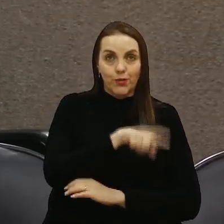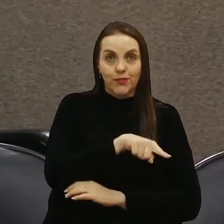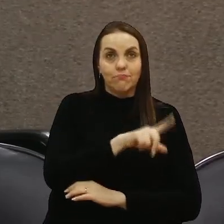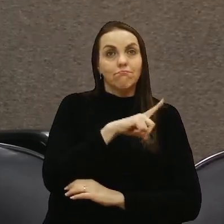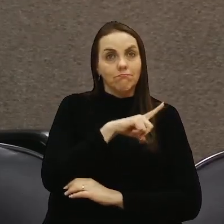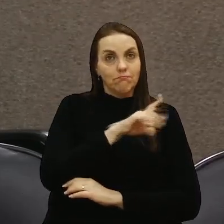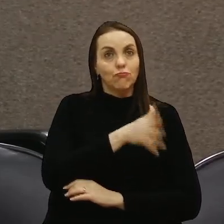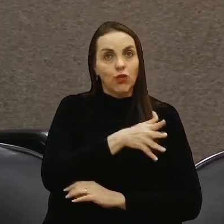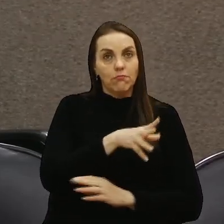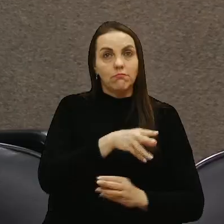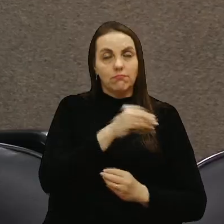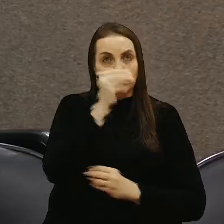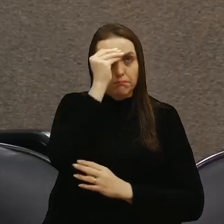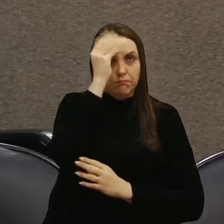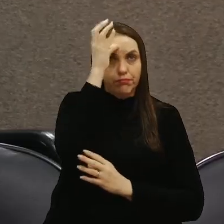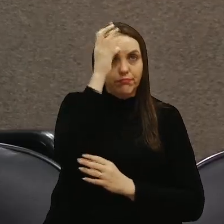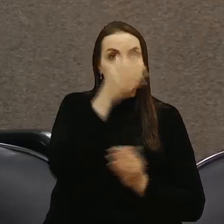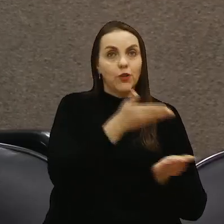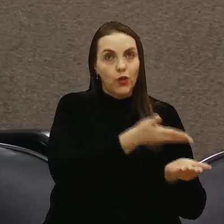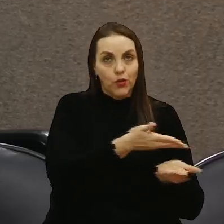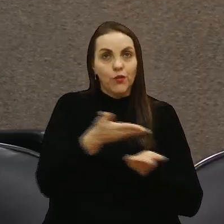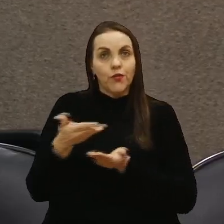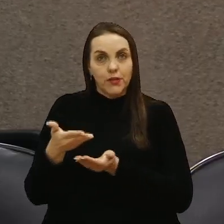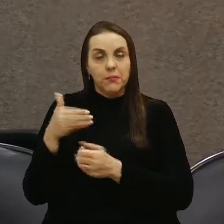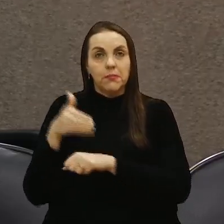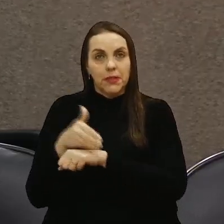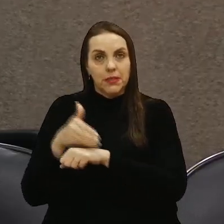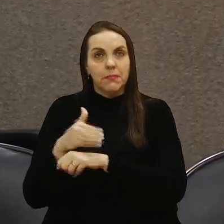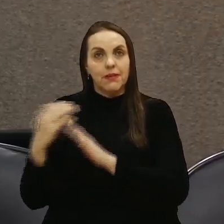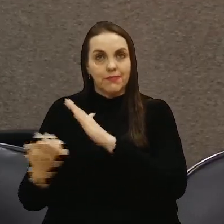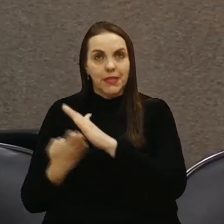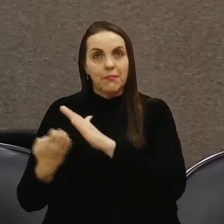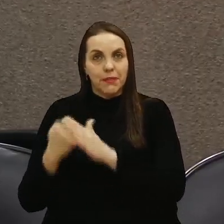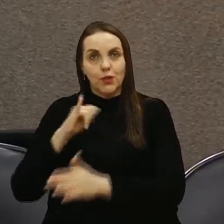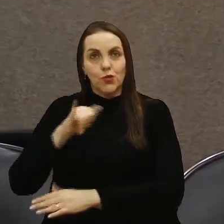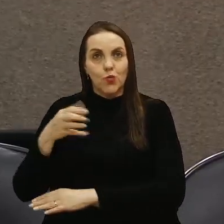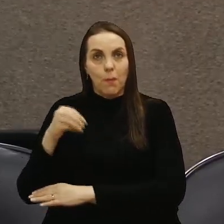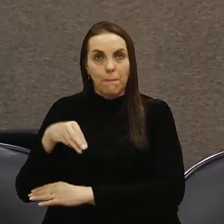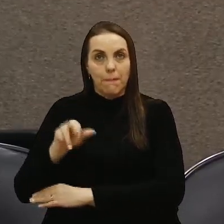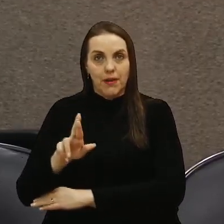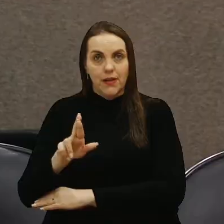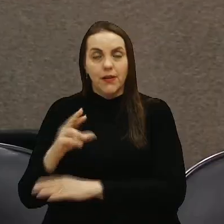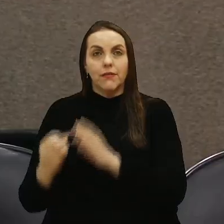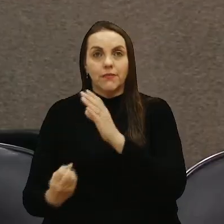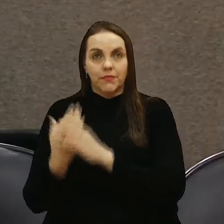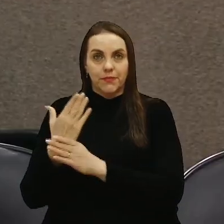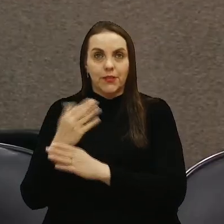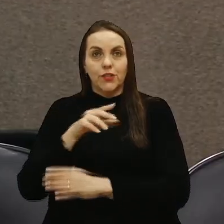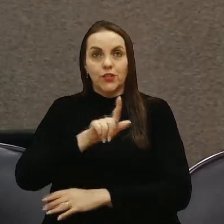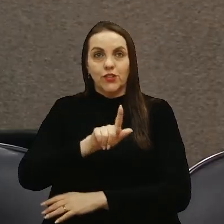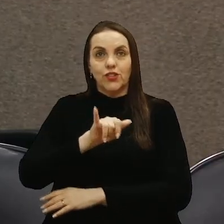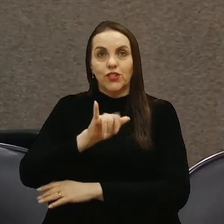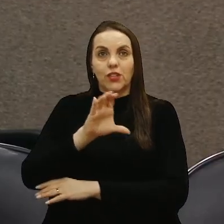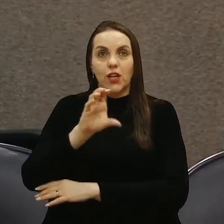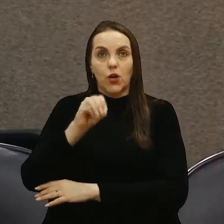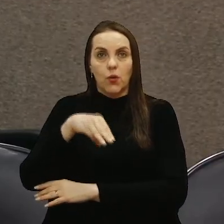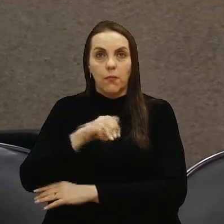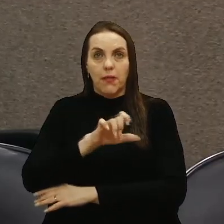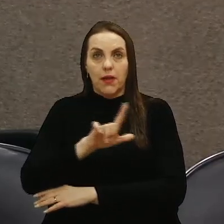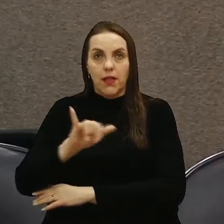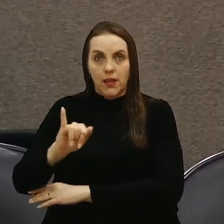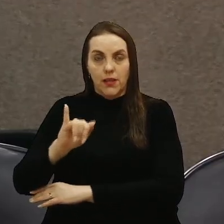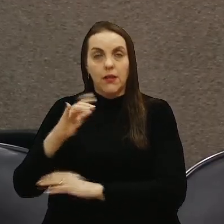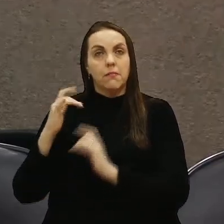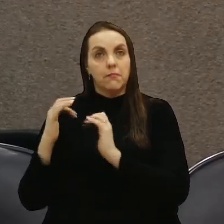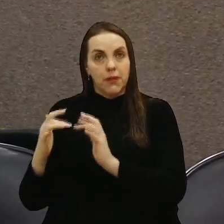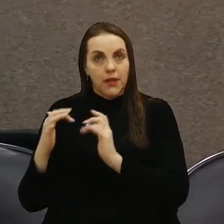tinha, convidaram-no para participar da companhia. Assim, fundando a Giacomelli Máquinas, uma empresa que